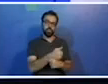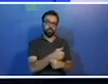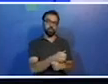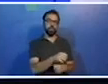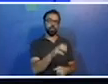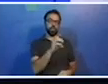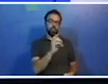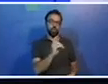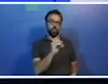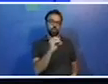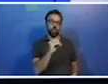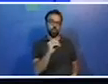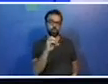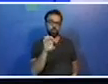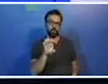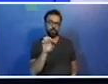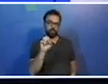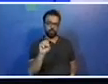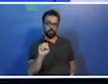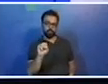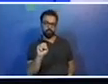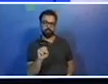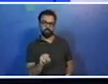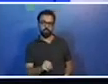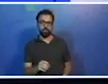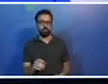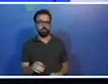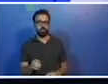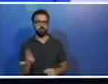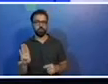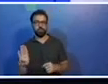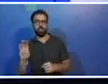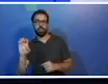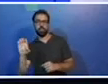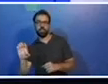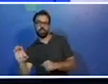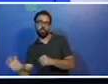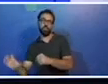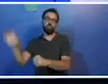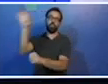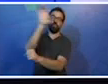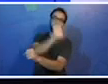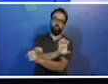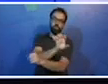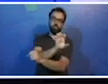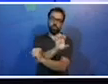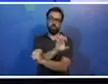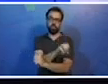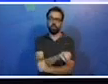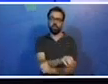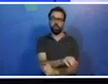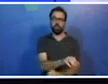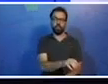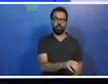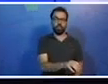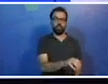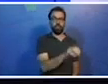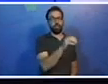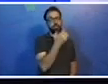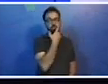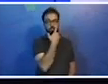em vez de eu falar I am, eu sou, eu jogo o verbo to be antes para fazer a pergunta. Olha lá. Am I